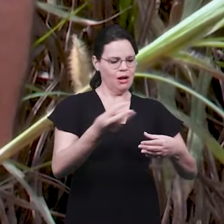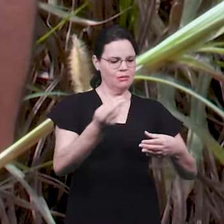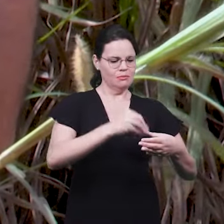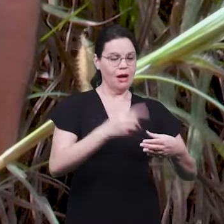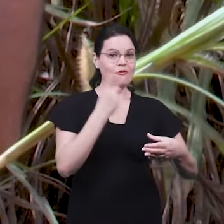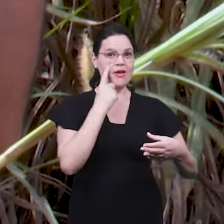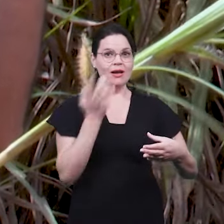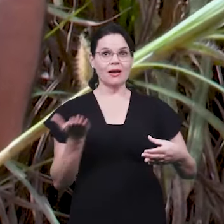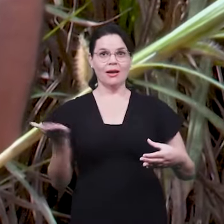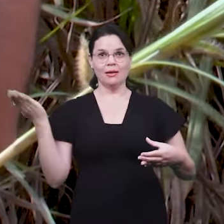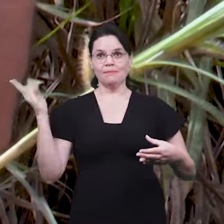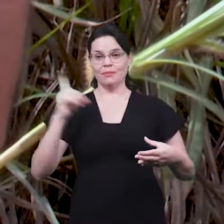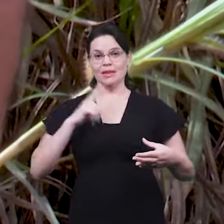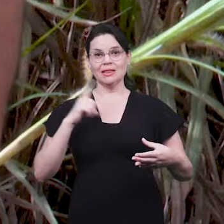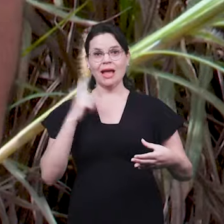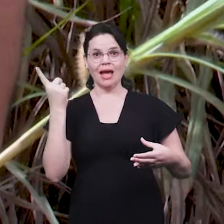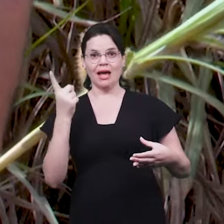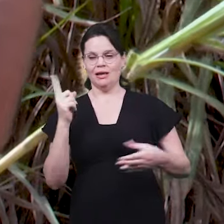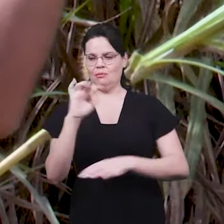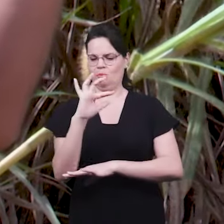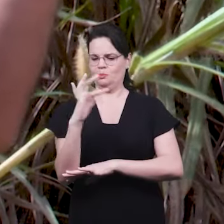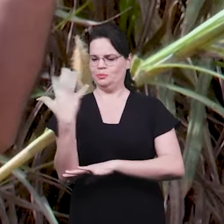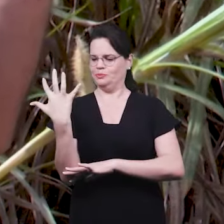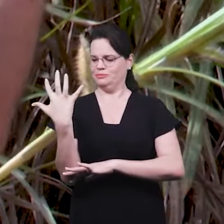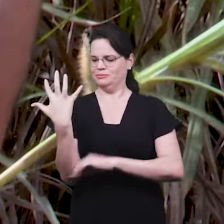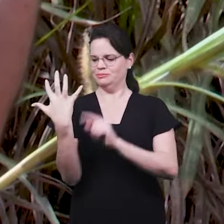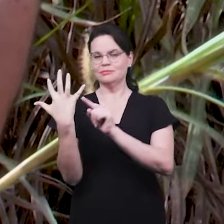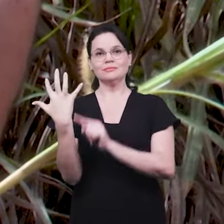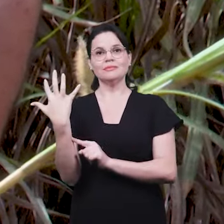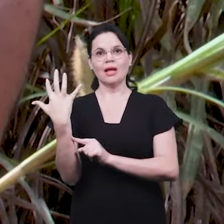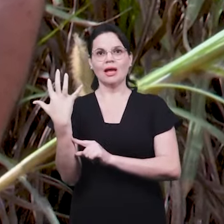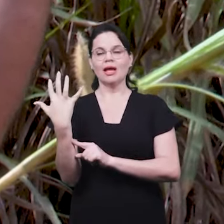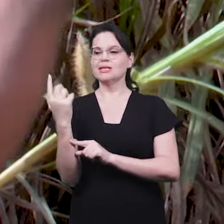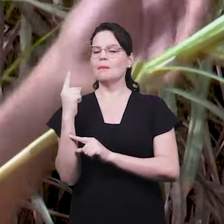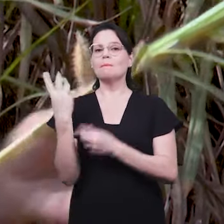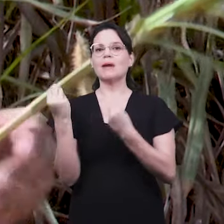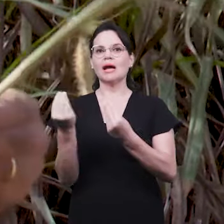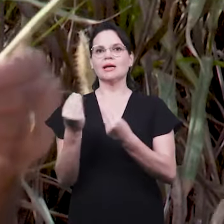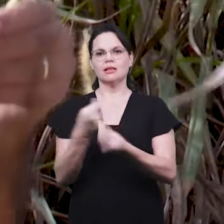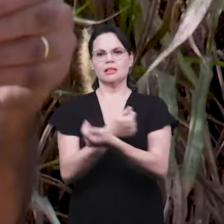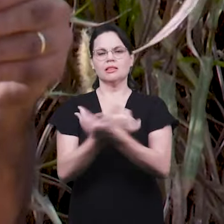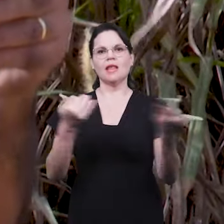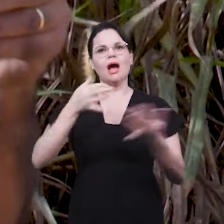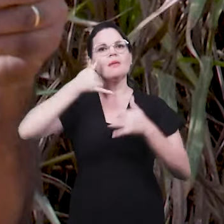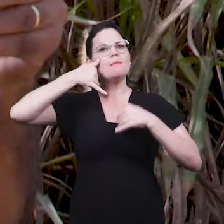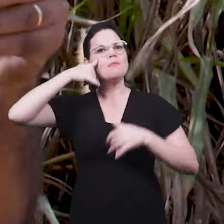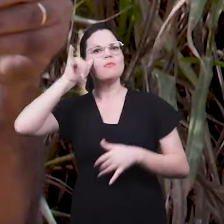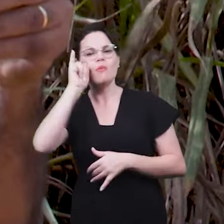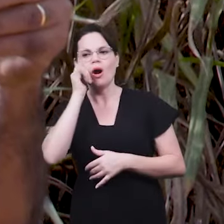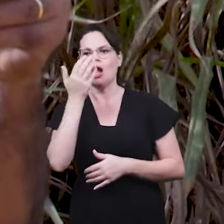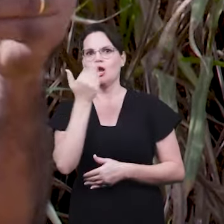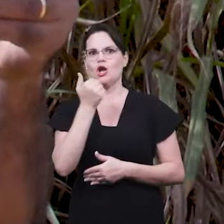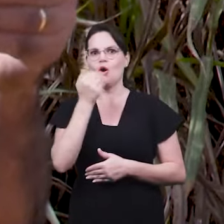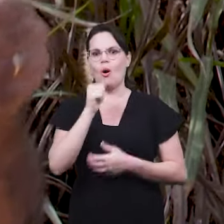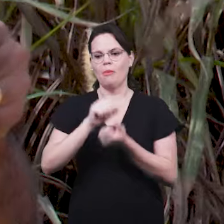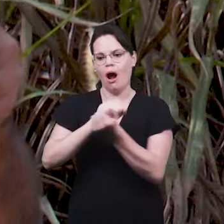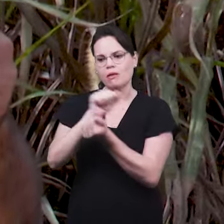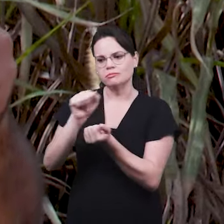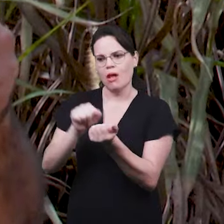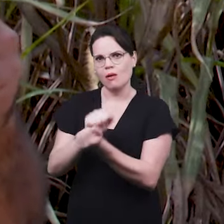capineira que já faz matriz e alimenta o nosso gado. Eu estou com a muda aqui do capim